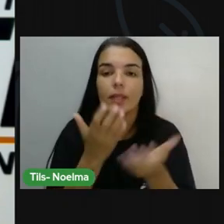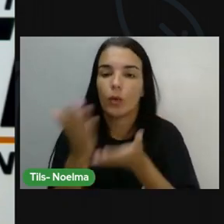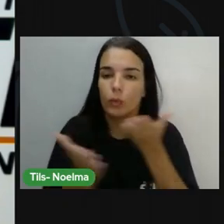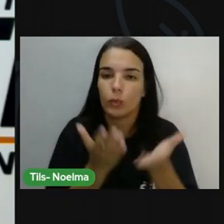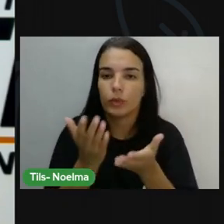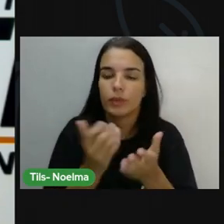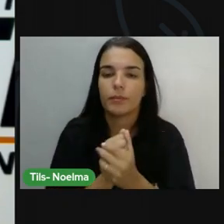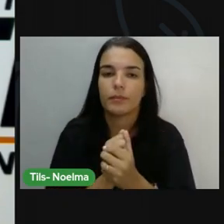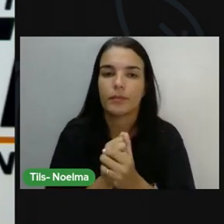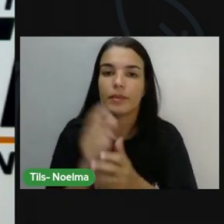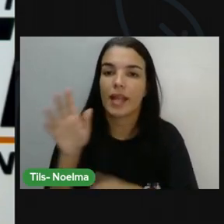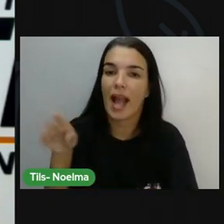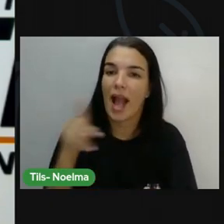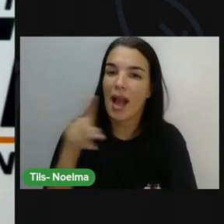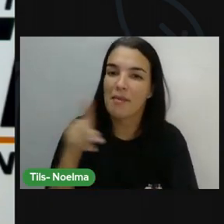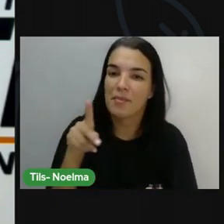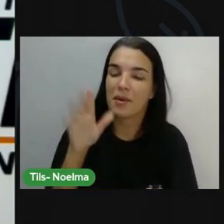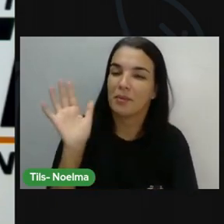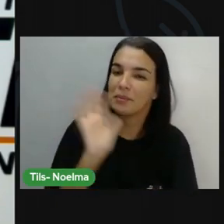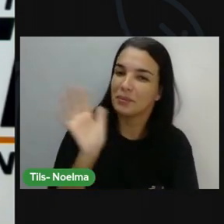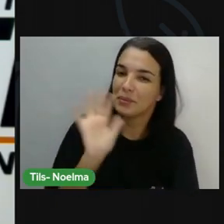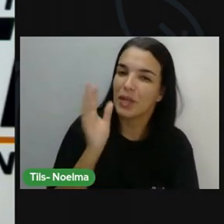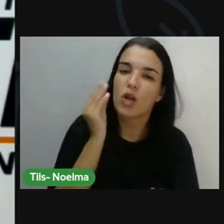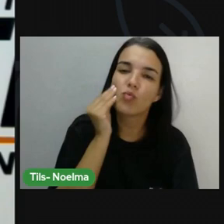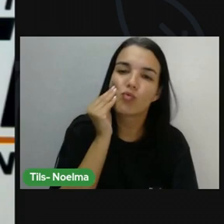tá? A prova ficando por aqui.